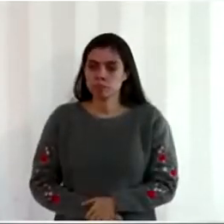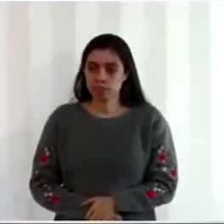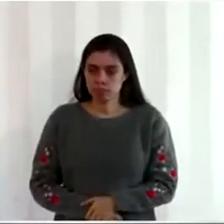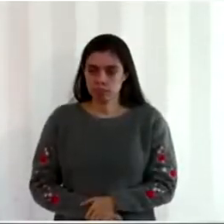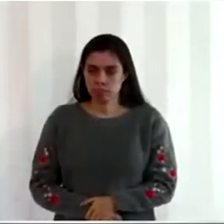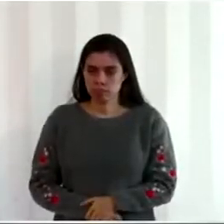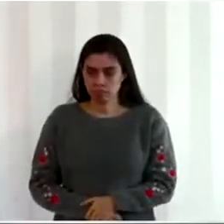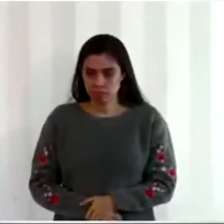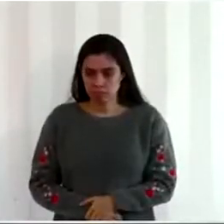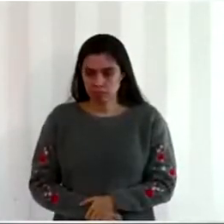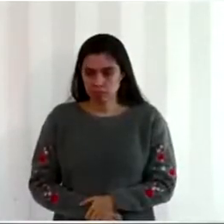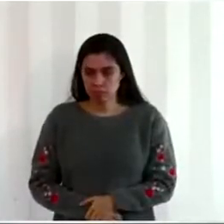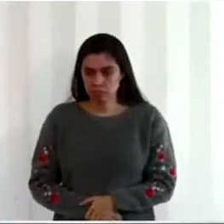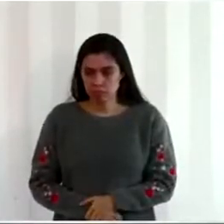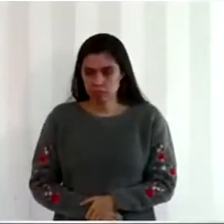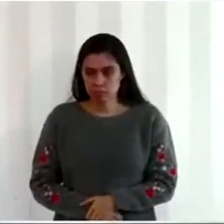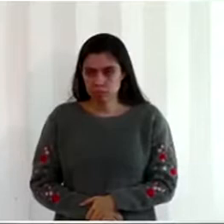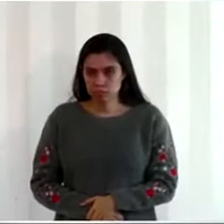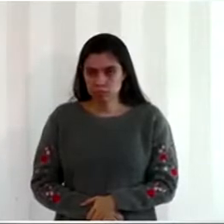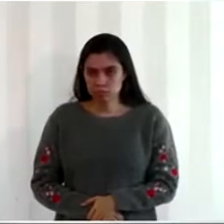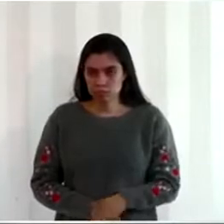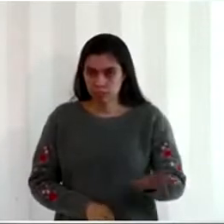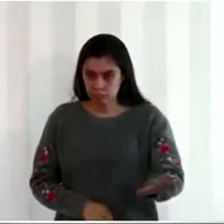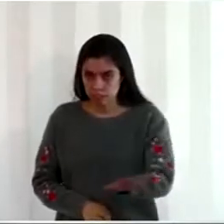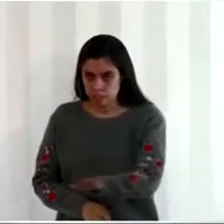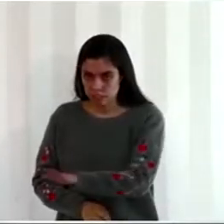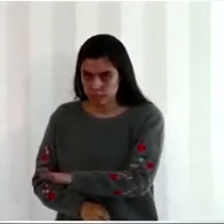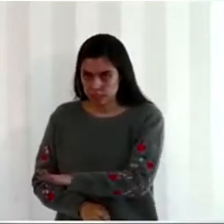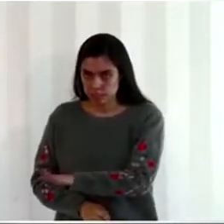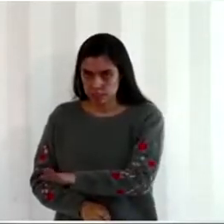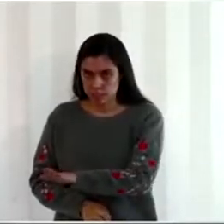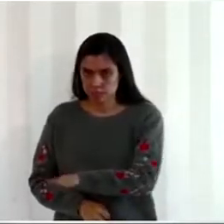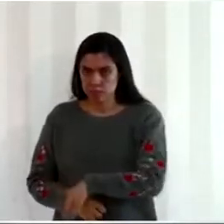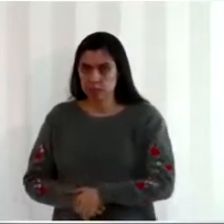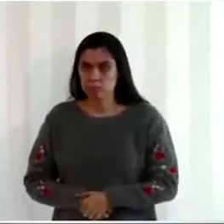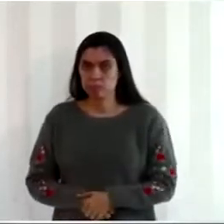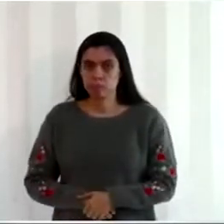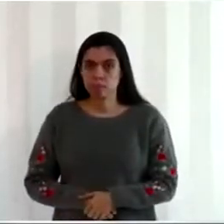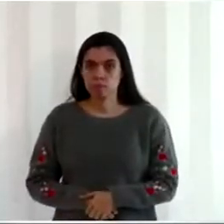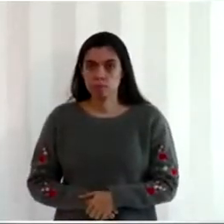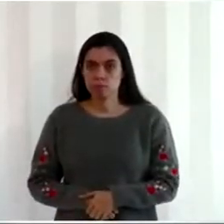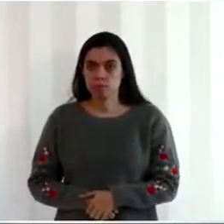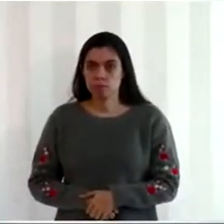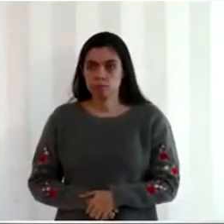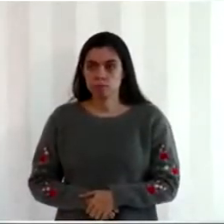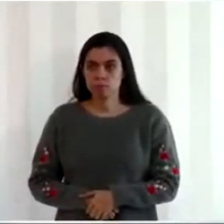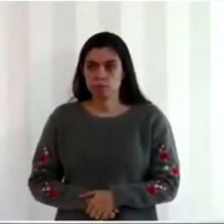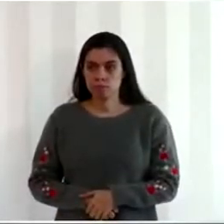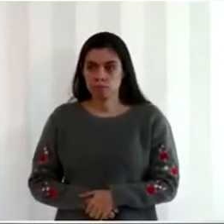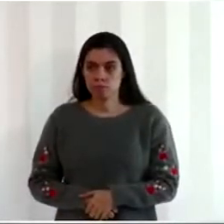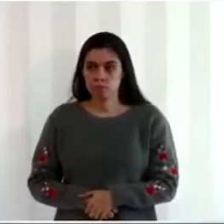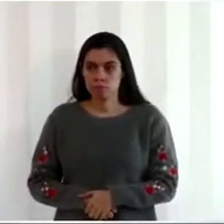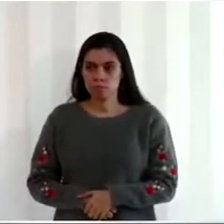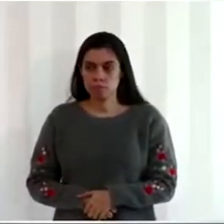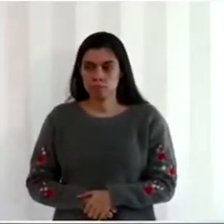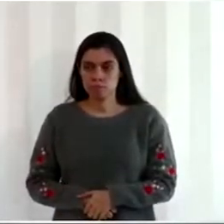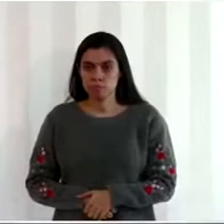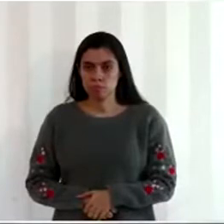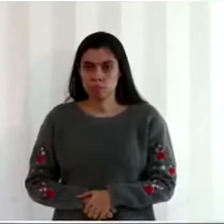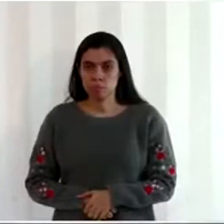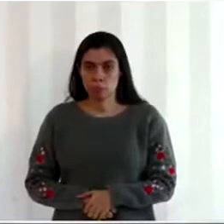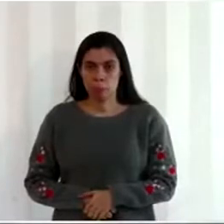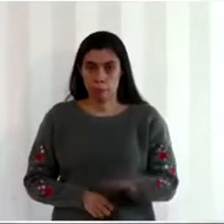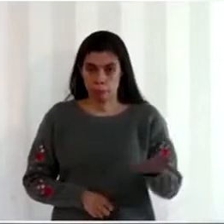crianças. Crianças, eu quero pedir que vocês façam nesta folha, se vocês sempre colocam na posição horizontal, 3